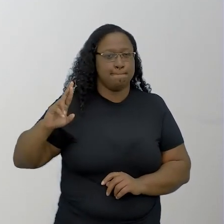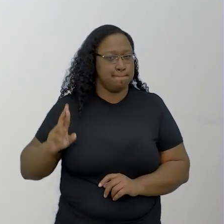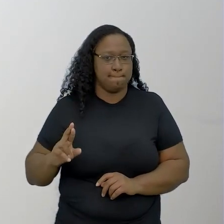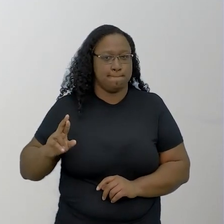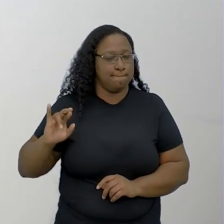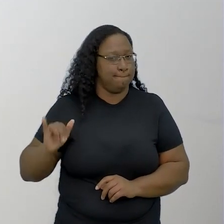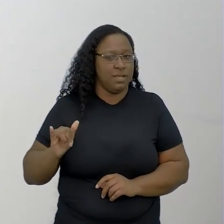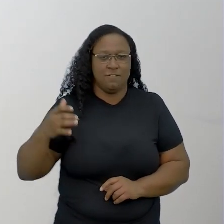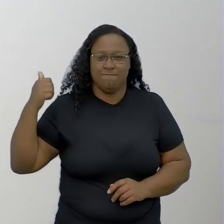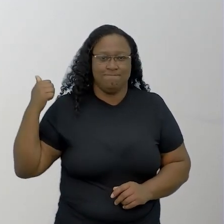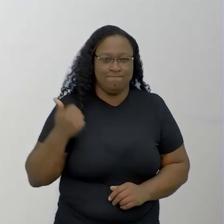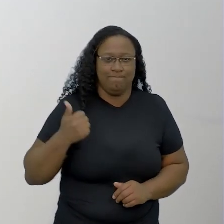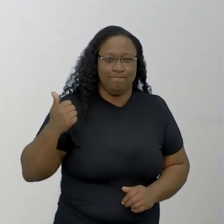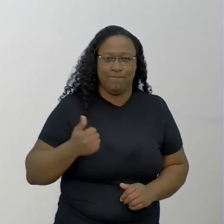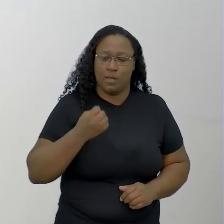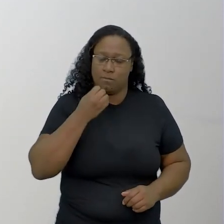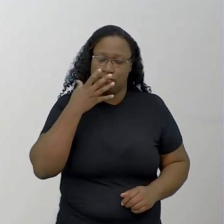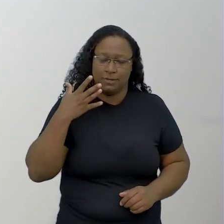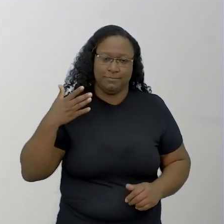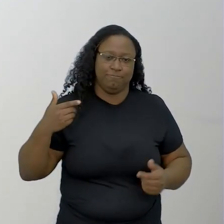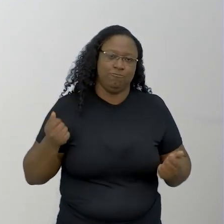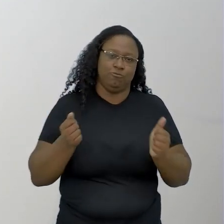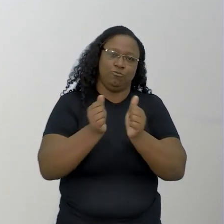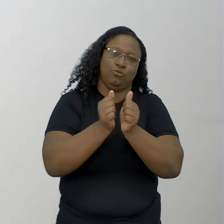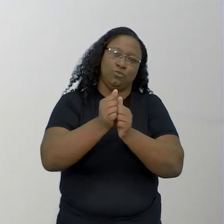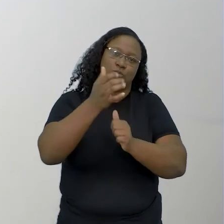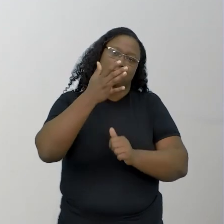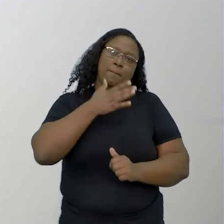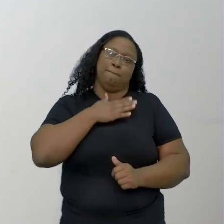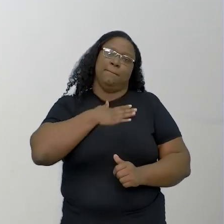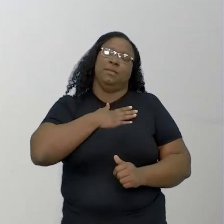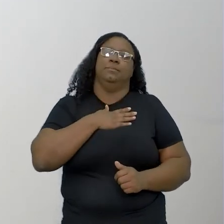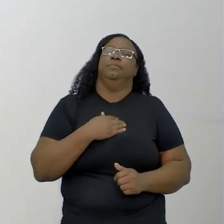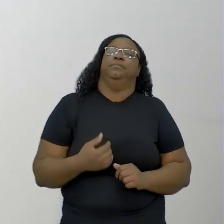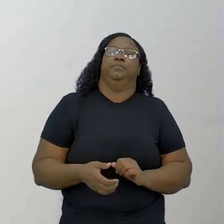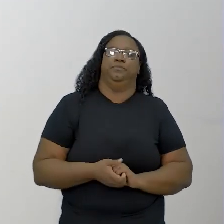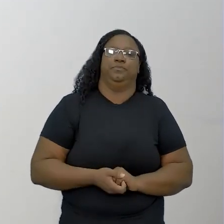bem, dividiu o taco, copilotou a aula comigo. Meu agradecimento